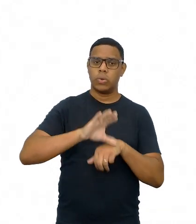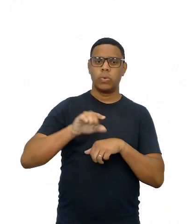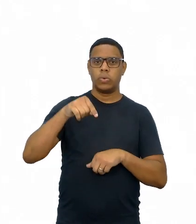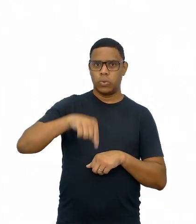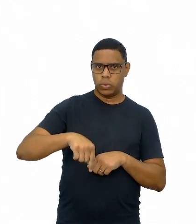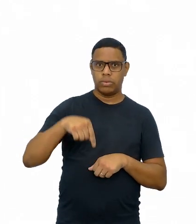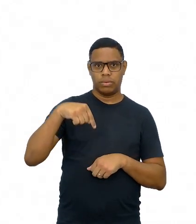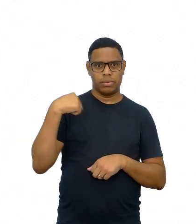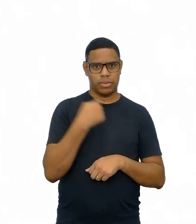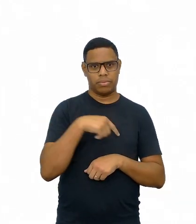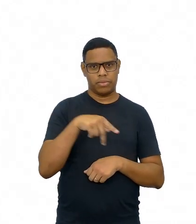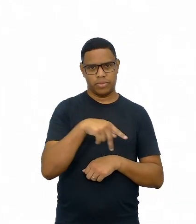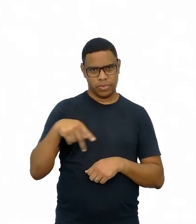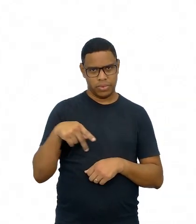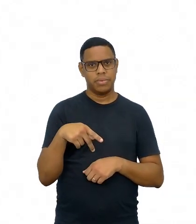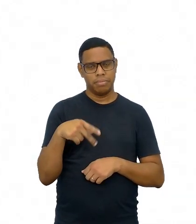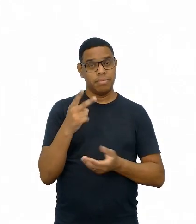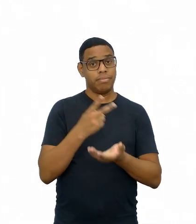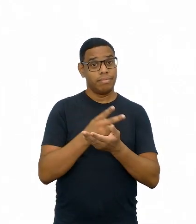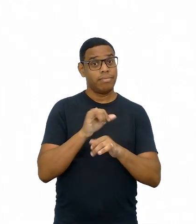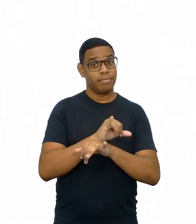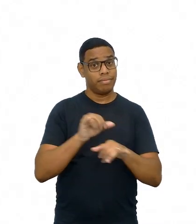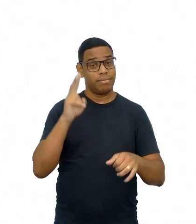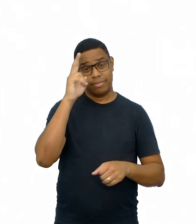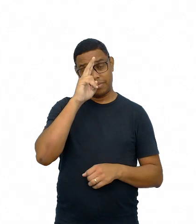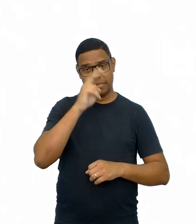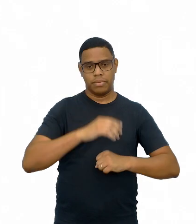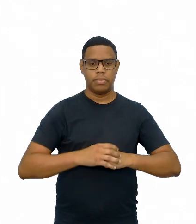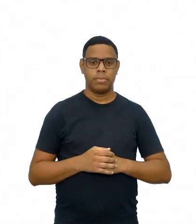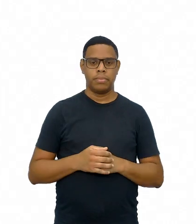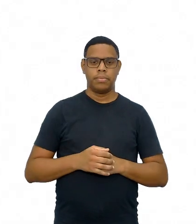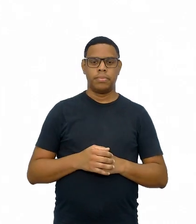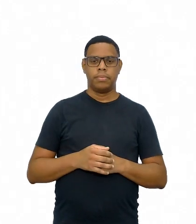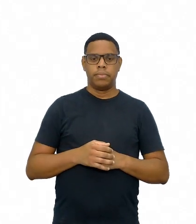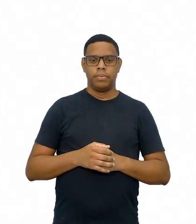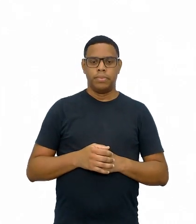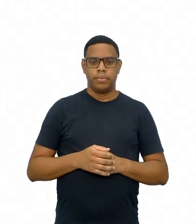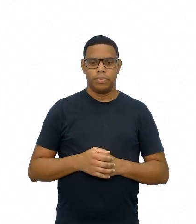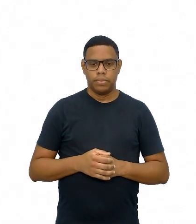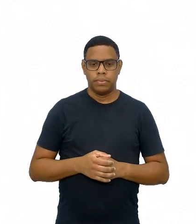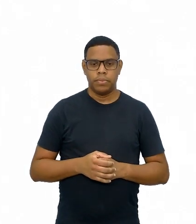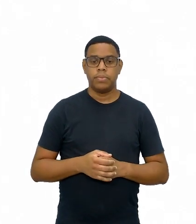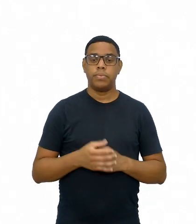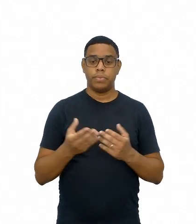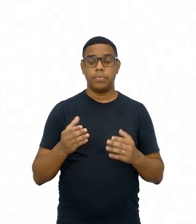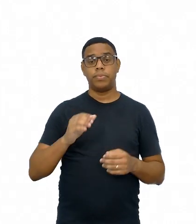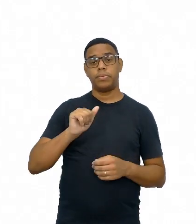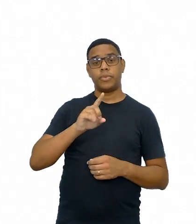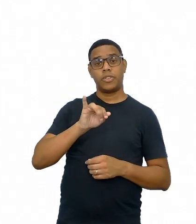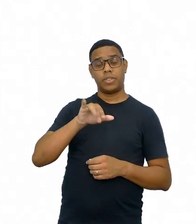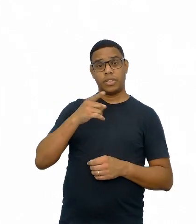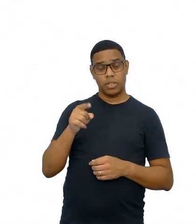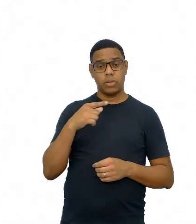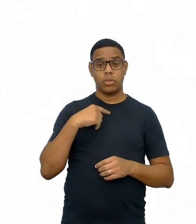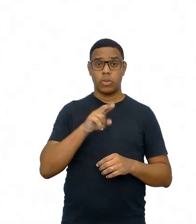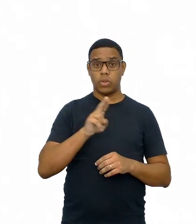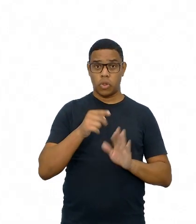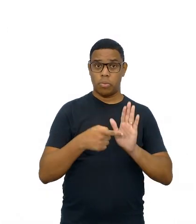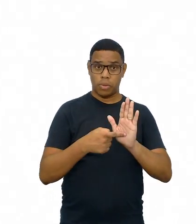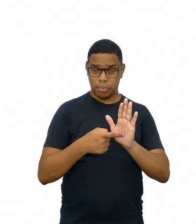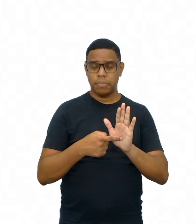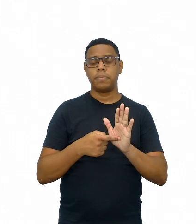é nossa, né, então sempre relembrando isso aqui. Então, a propriedade comutativa da adição, gente, como o próprio